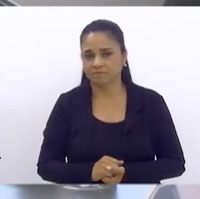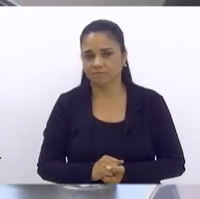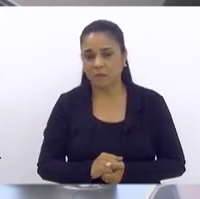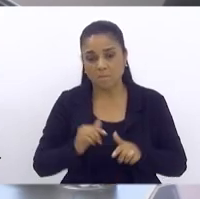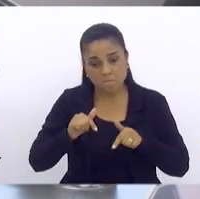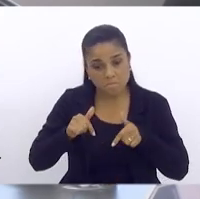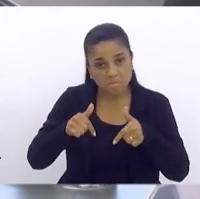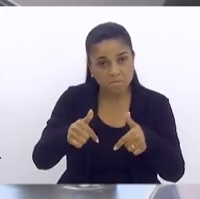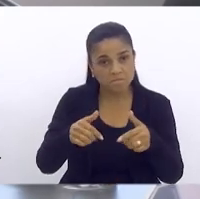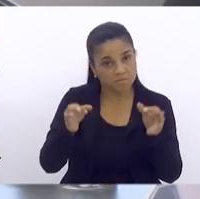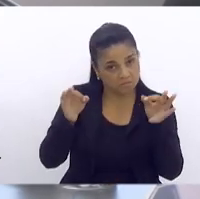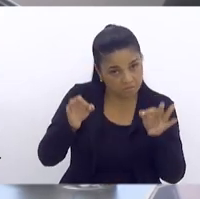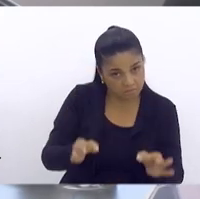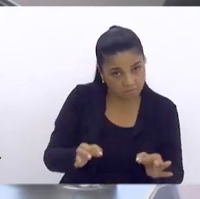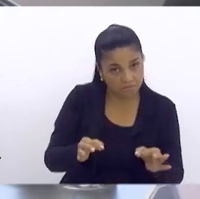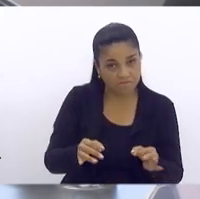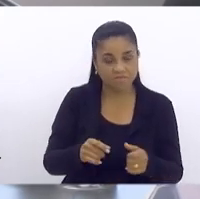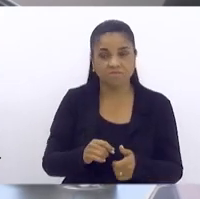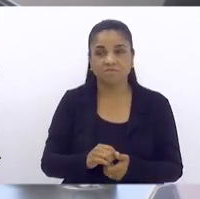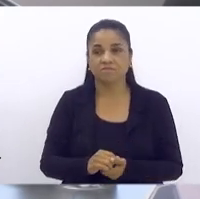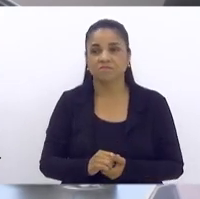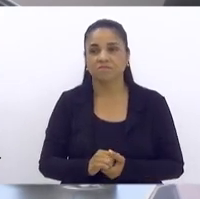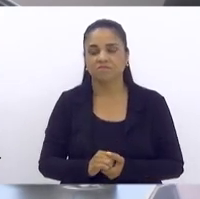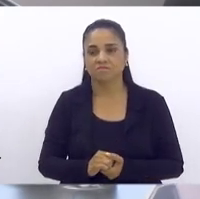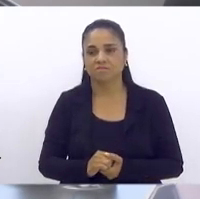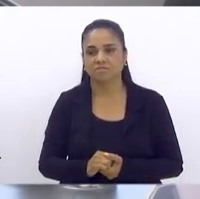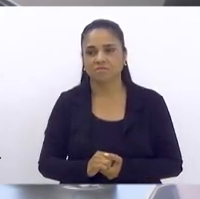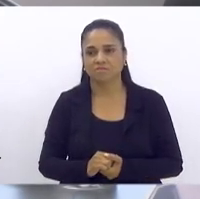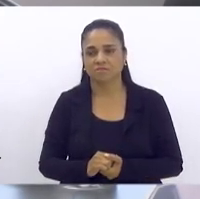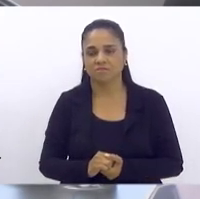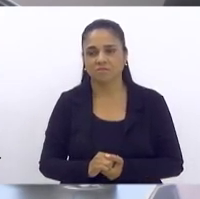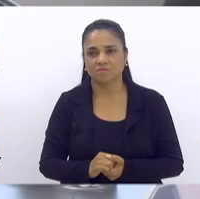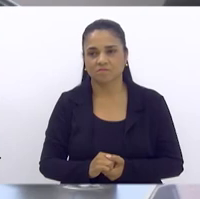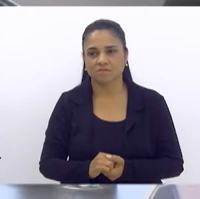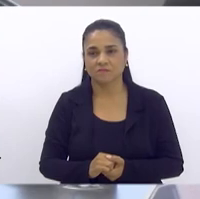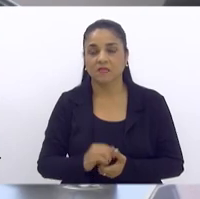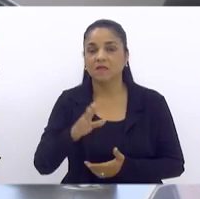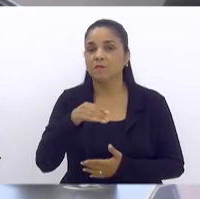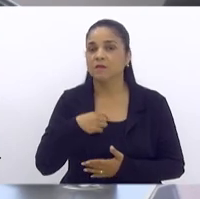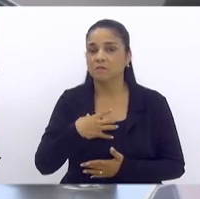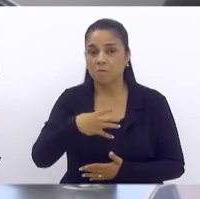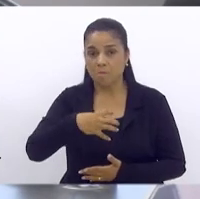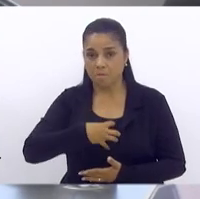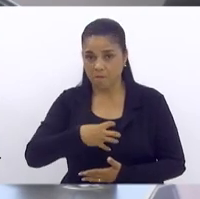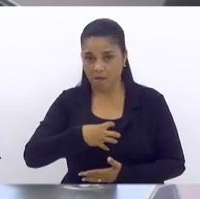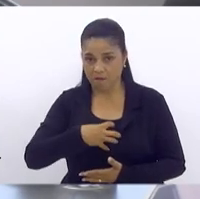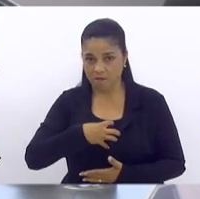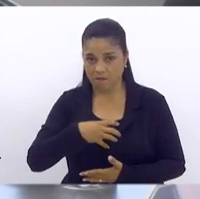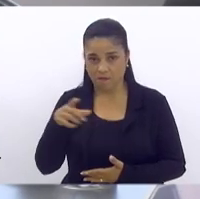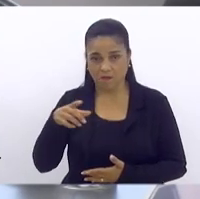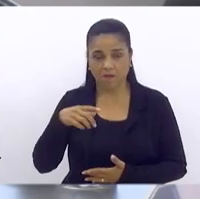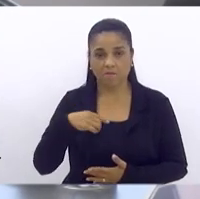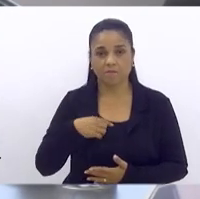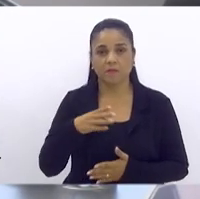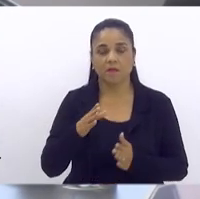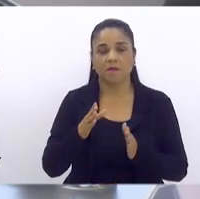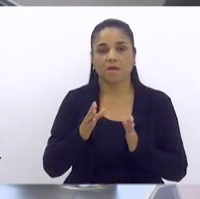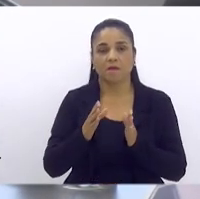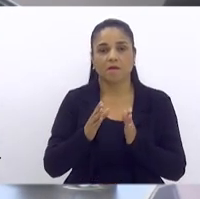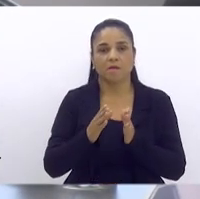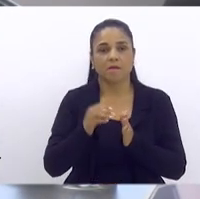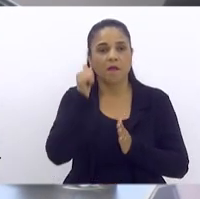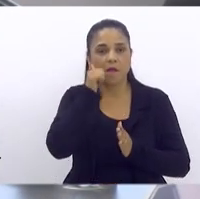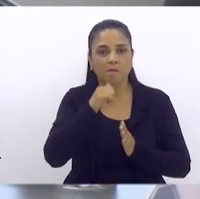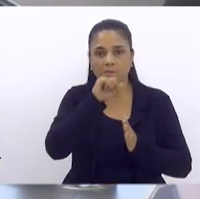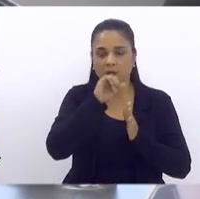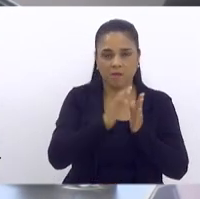tá acontecendo. Porque veja o caso da Bahia, né? da mãe de santo, de grande credibilidade,